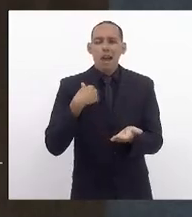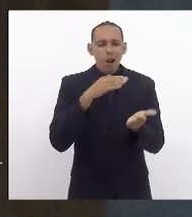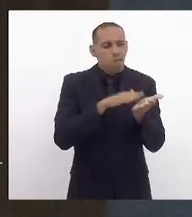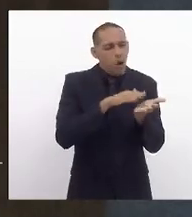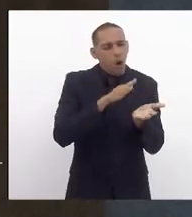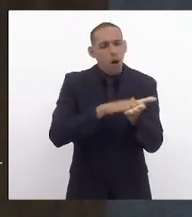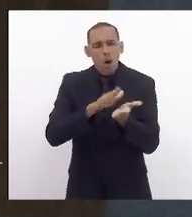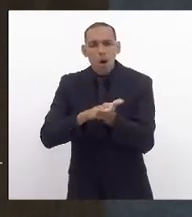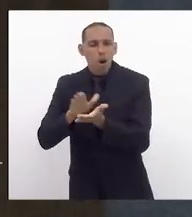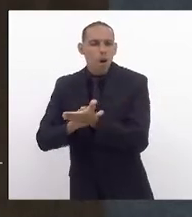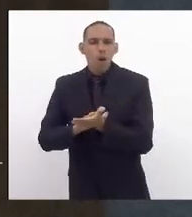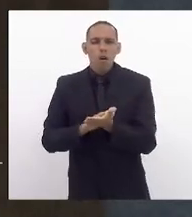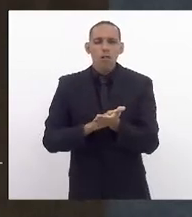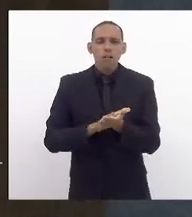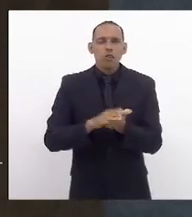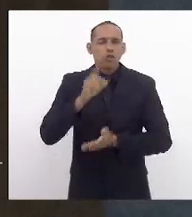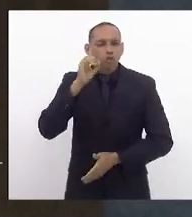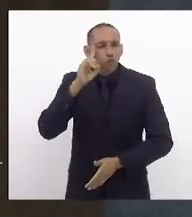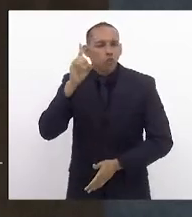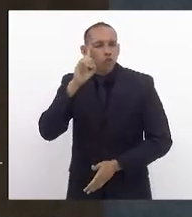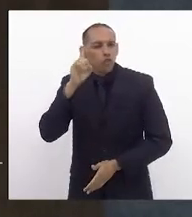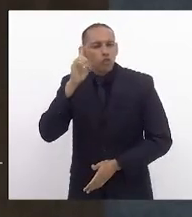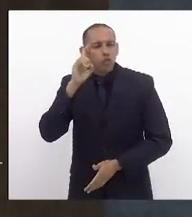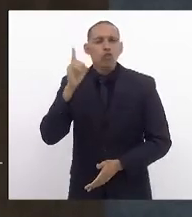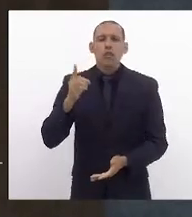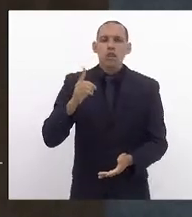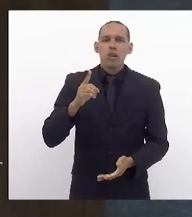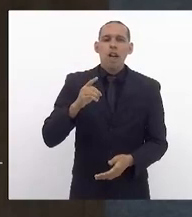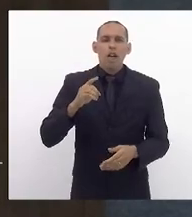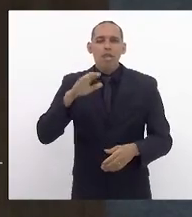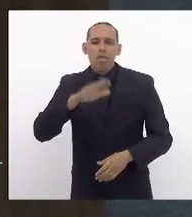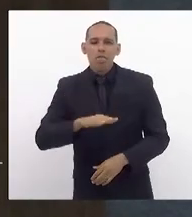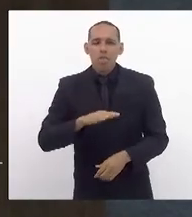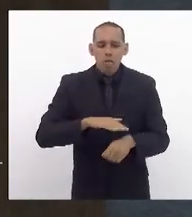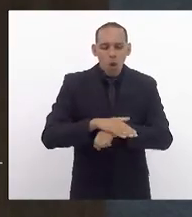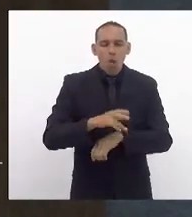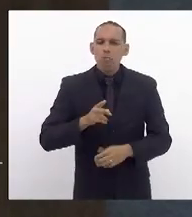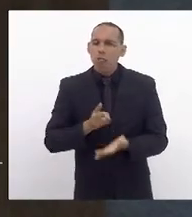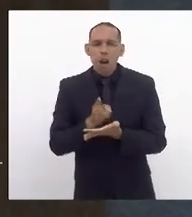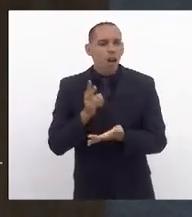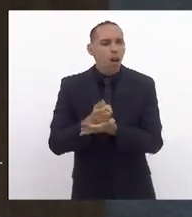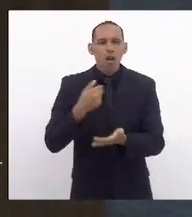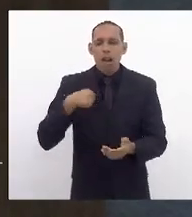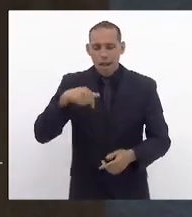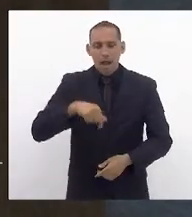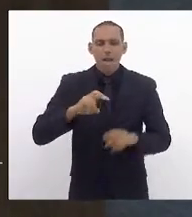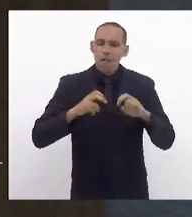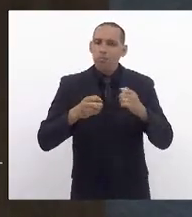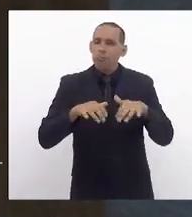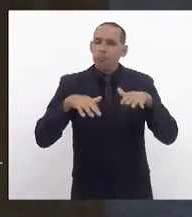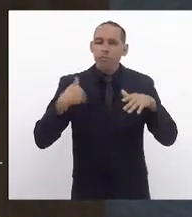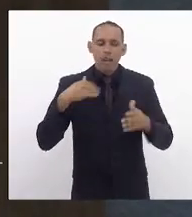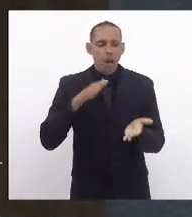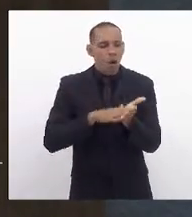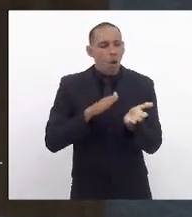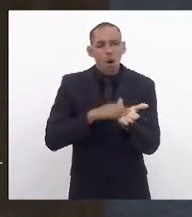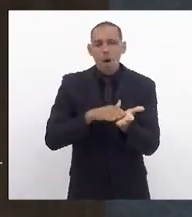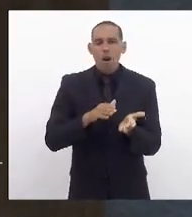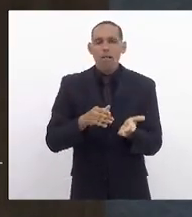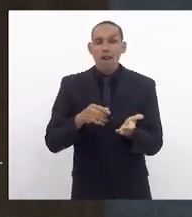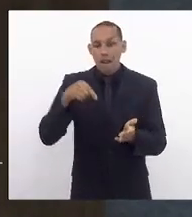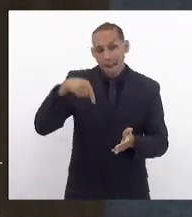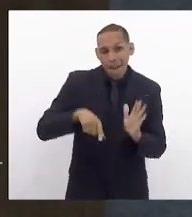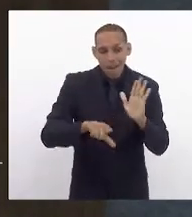cobrarei dioturnamente nesse plenário a regulamentação desta e de outras leis. Porque